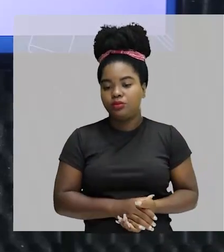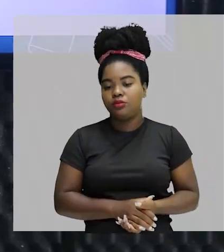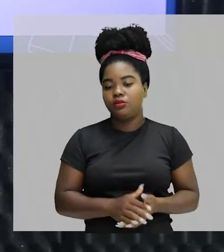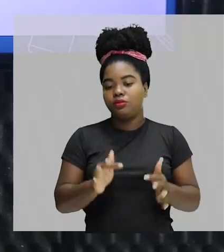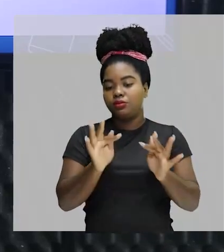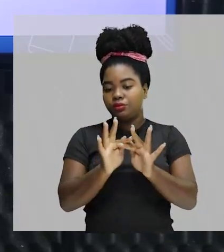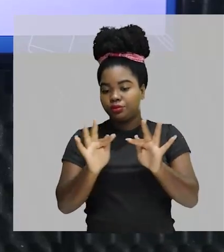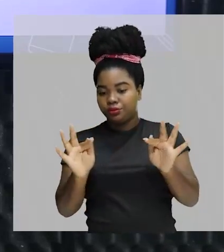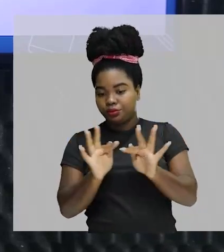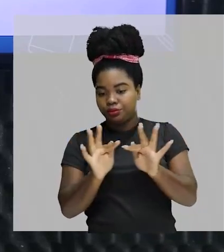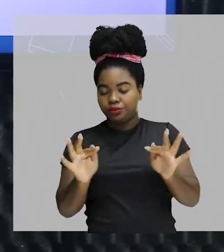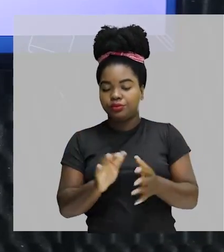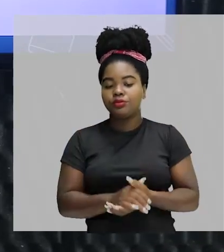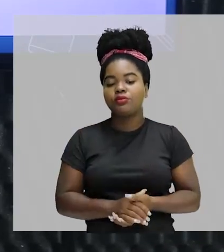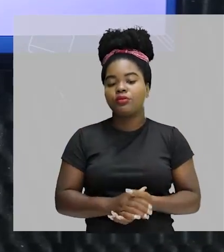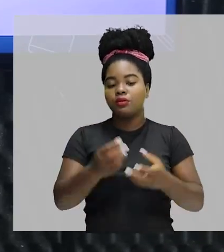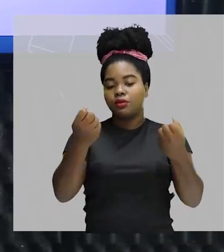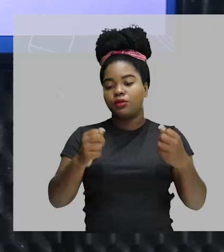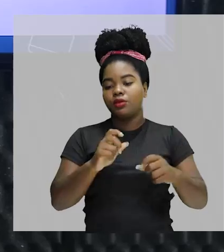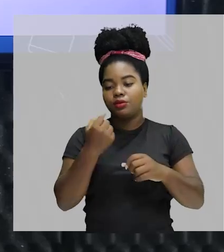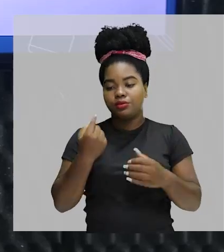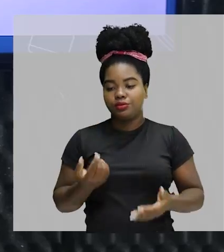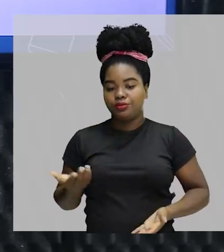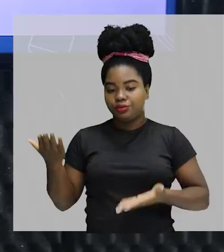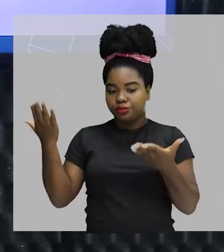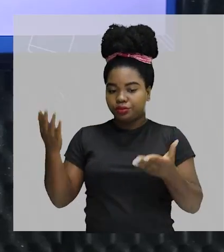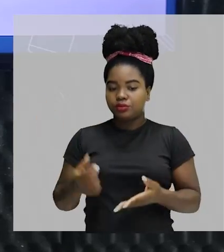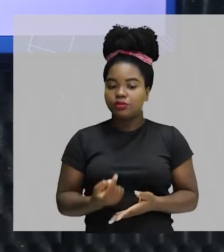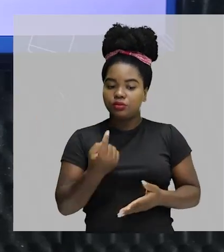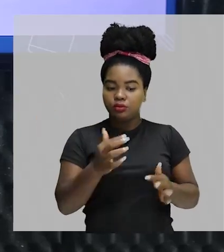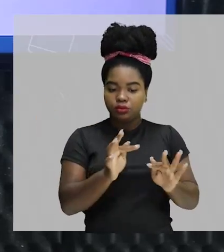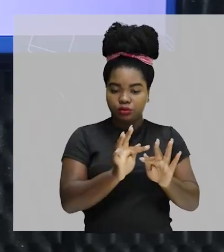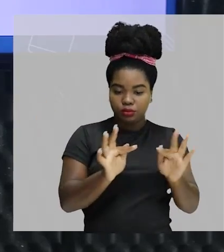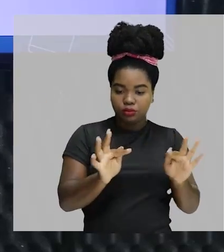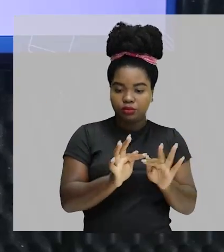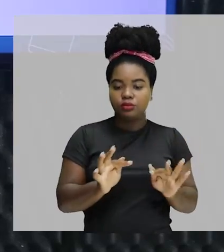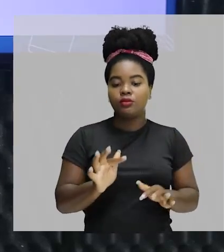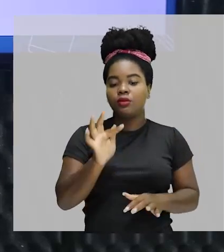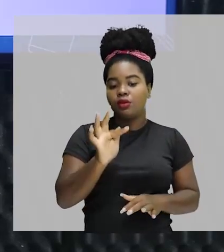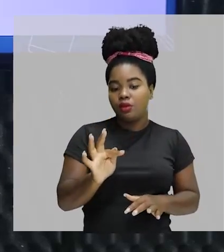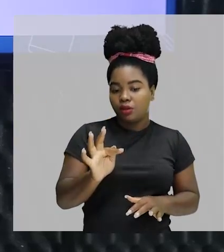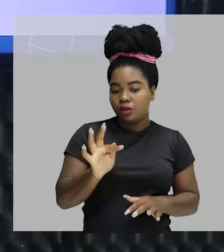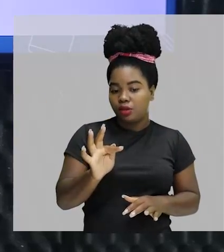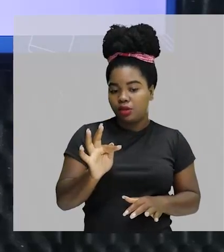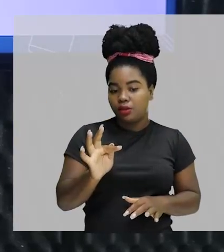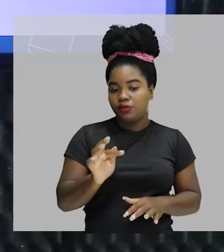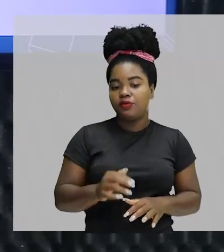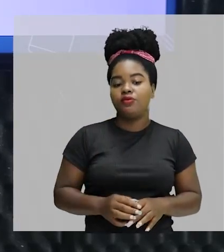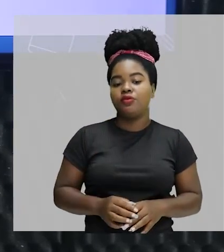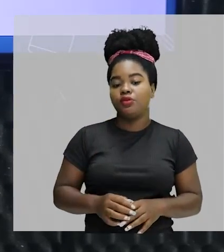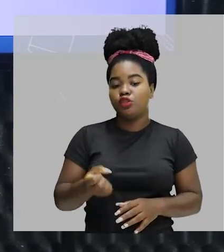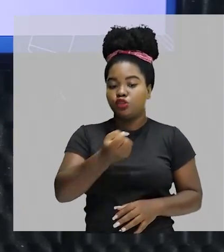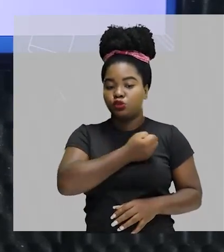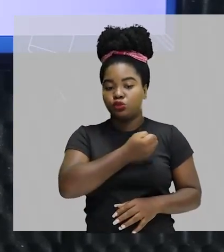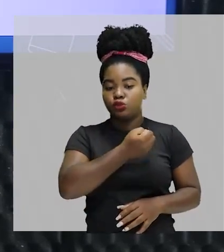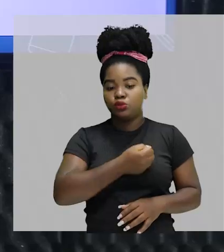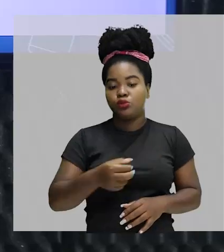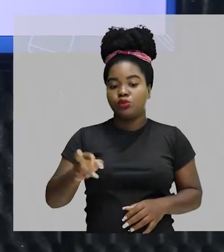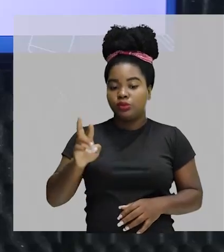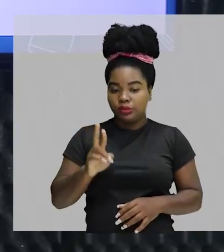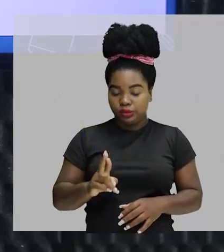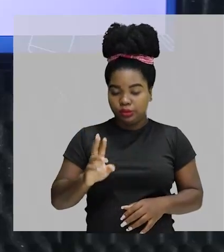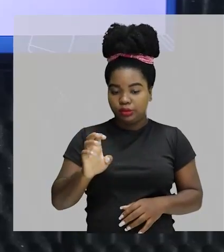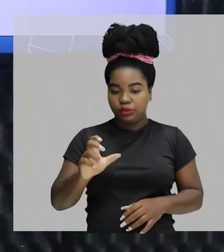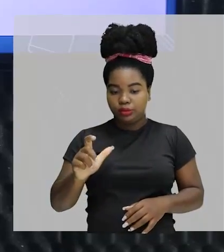de função exponencial. E ela diz o seguinte: uma função f dos reais nos reais não negativos,